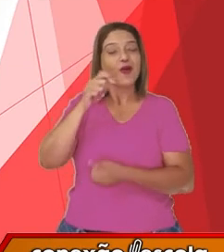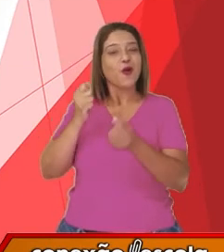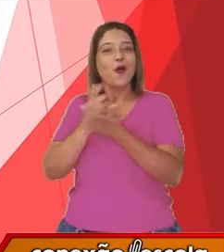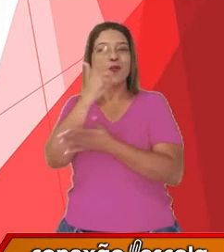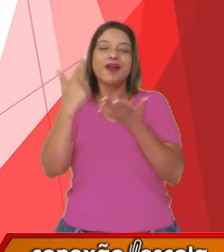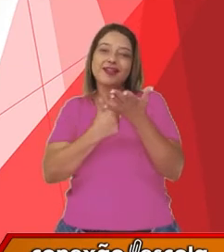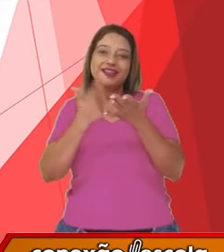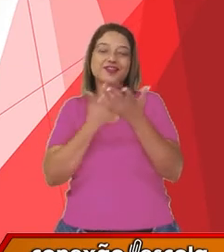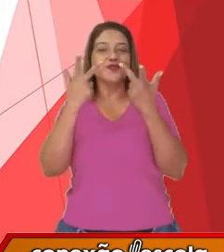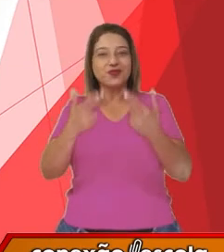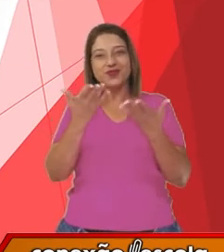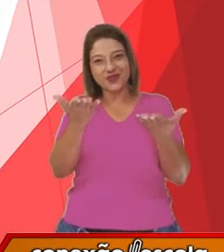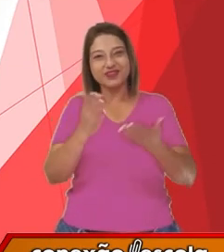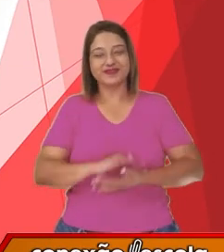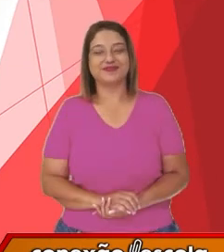Tudo bem?